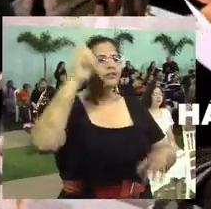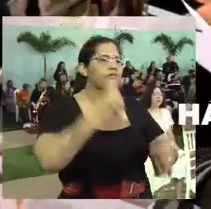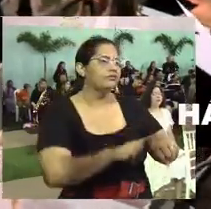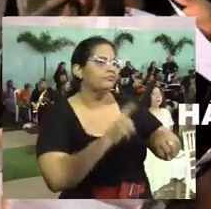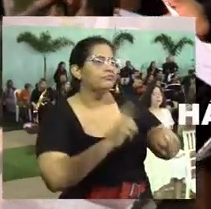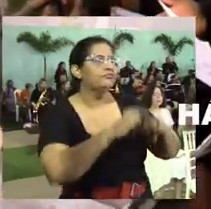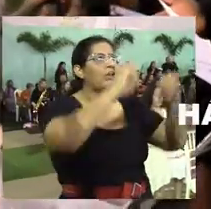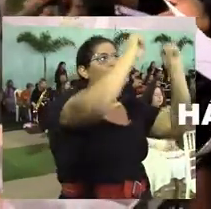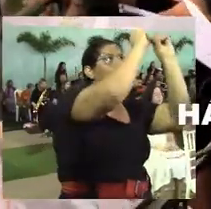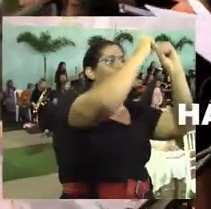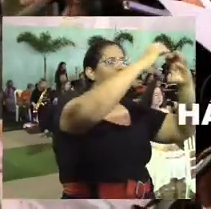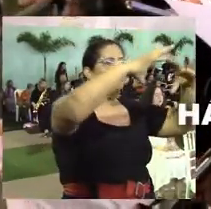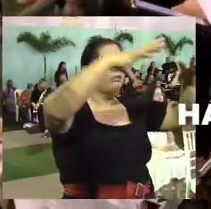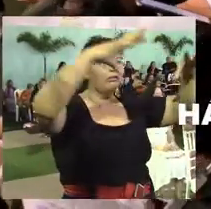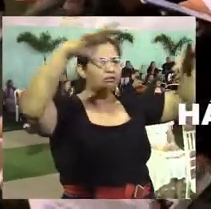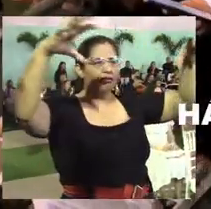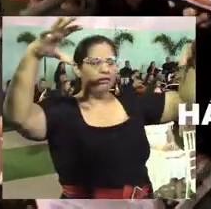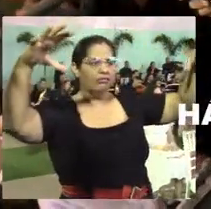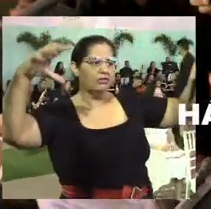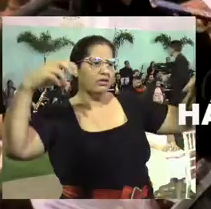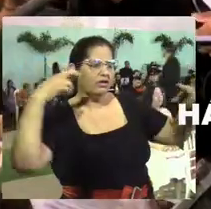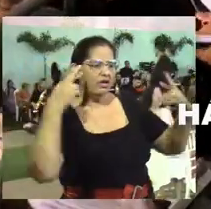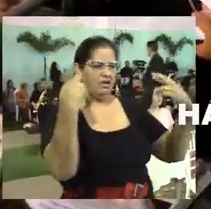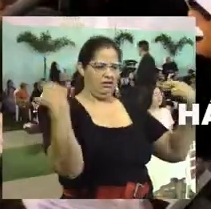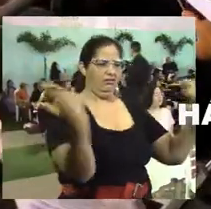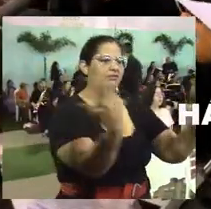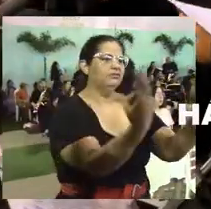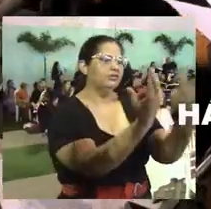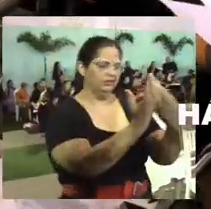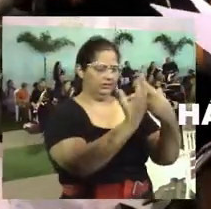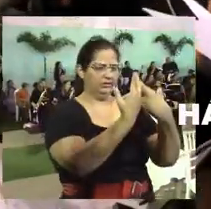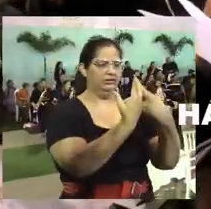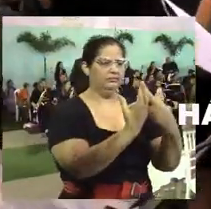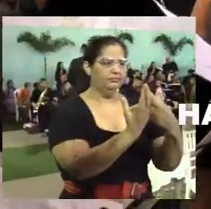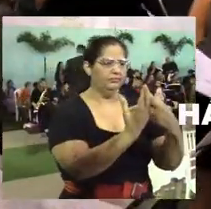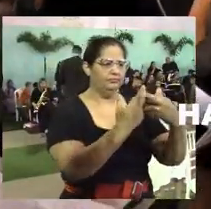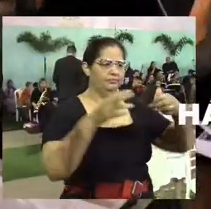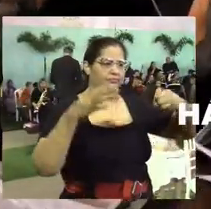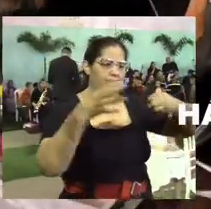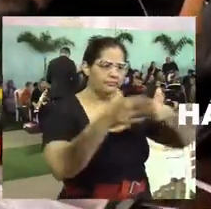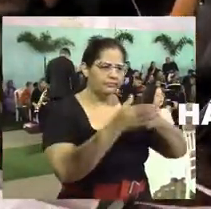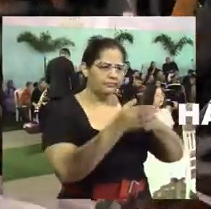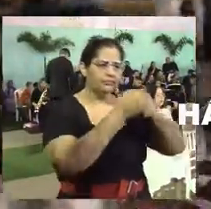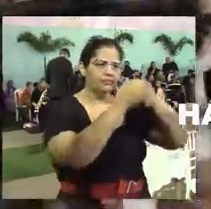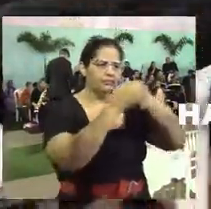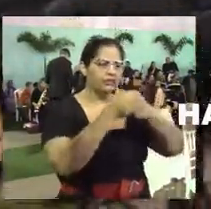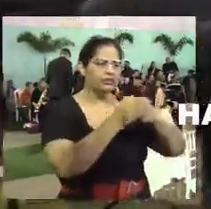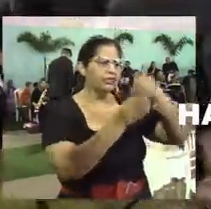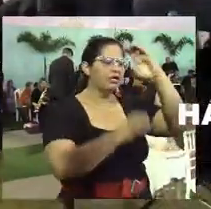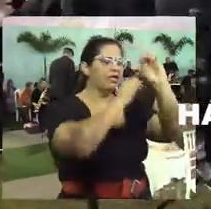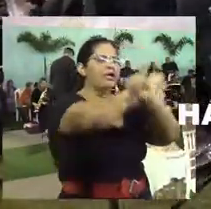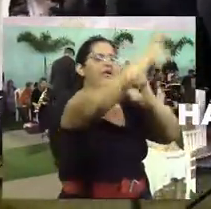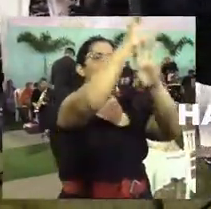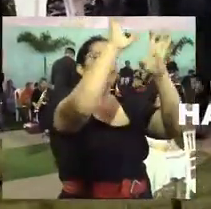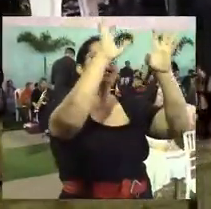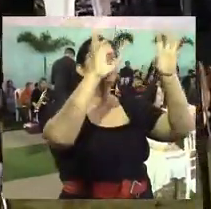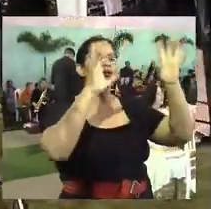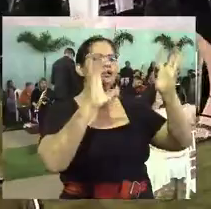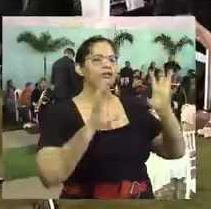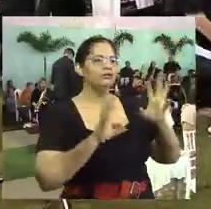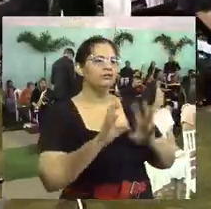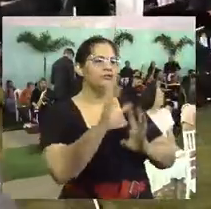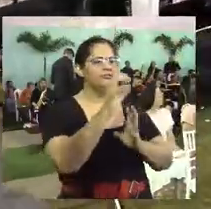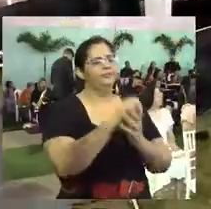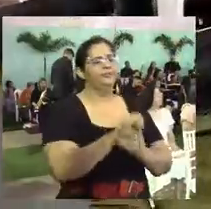há uma nuvem de testemunha que te perdoo toda hipocrisia bem à tona te conceda